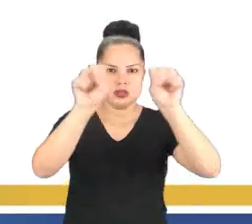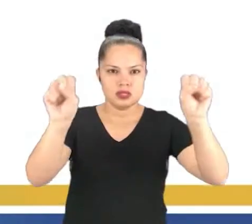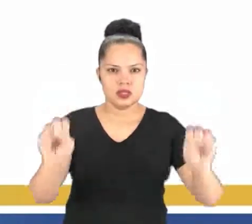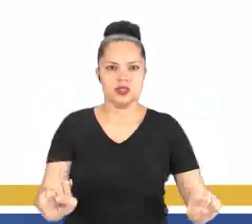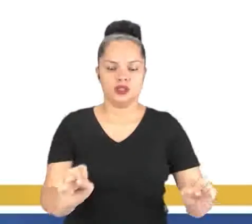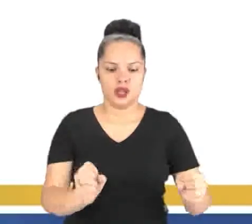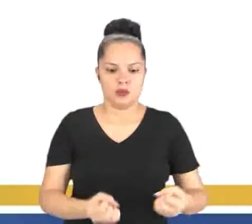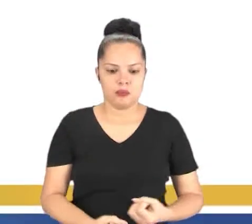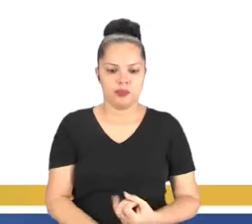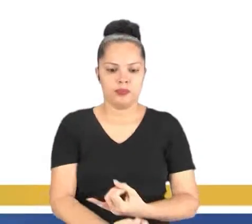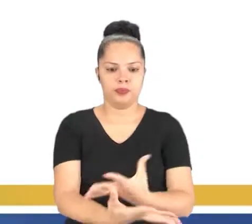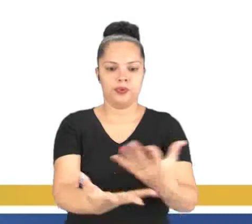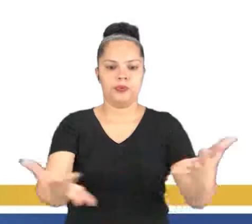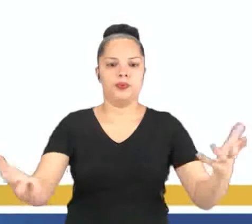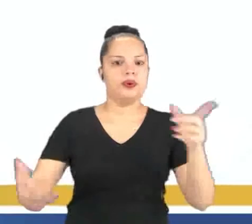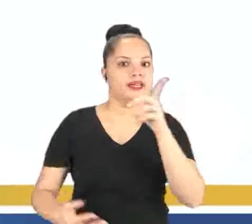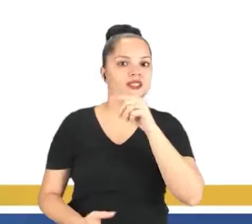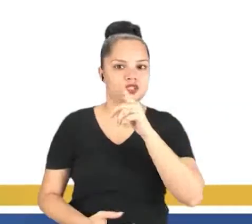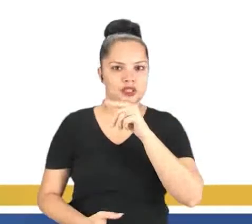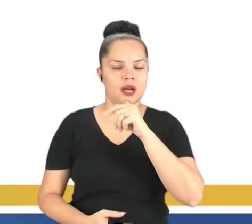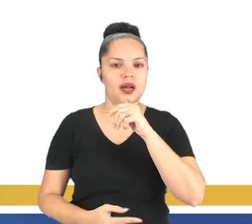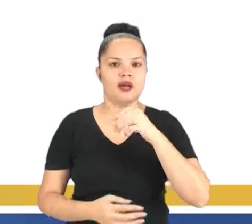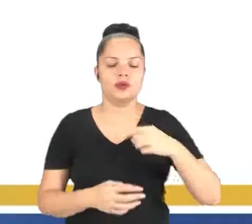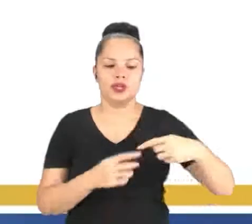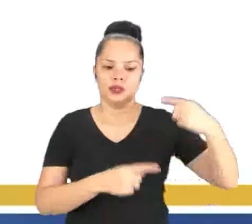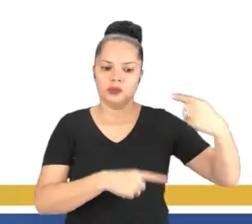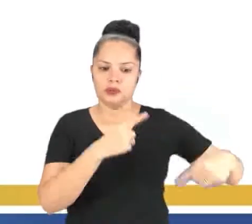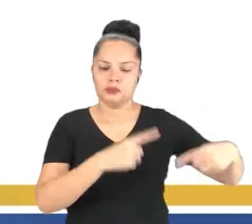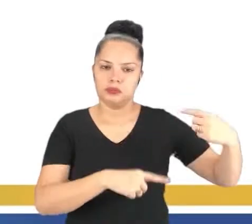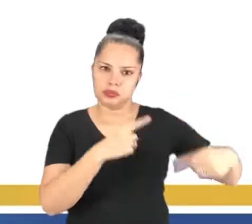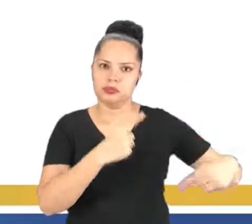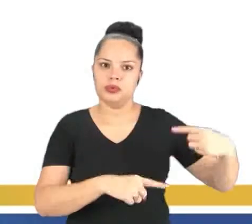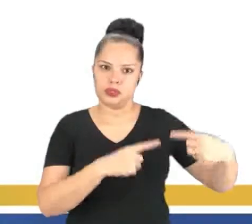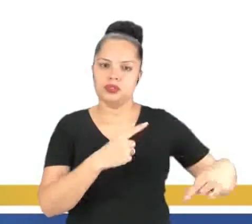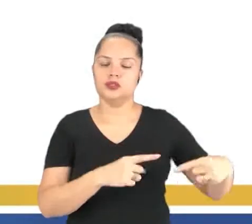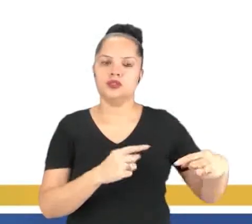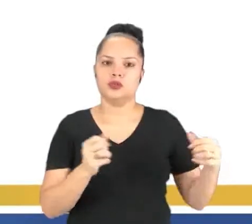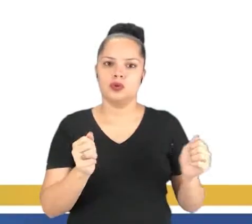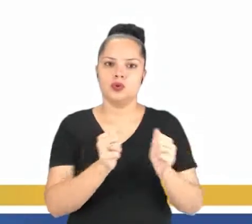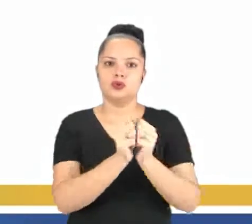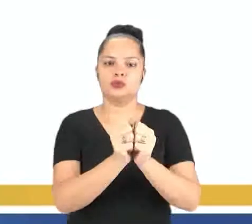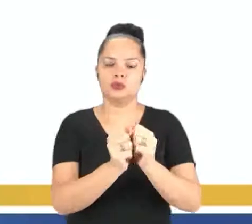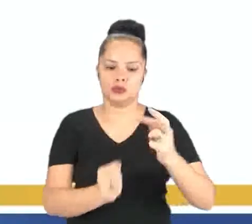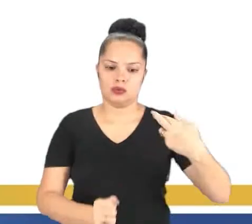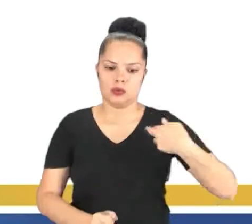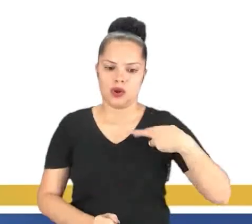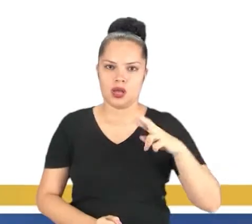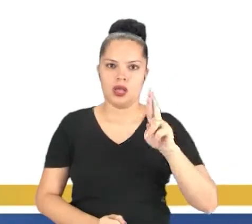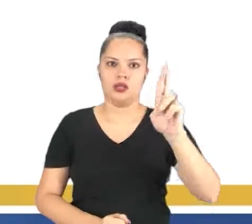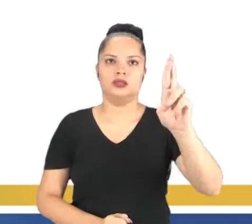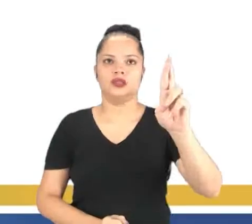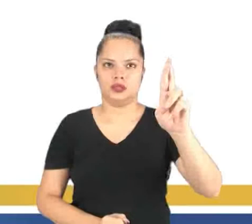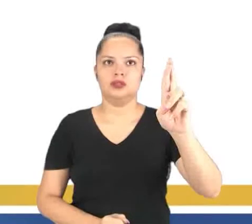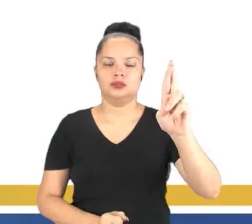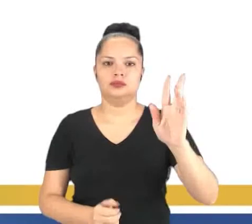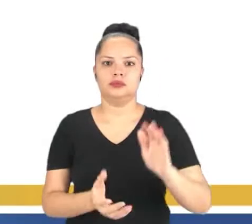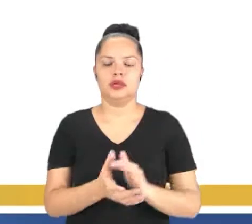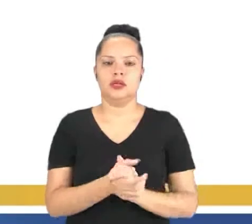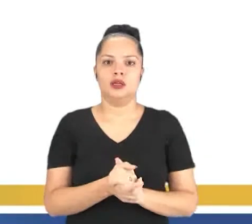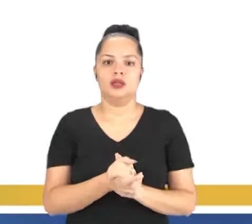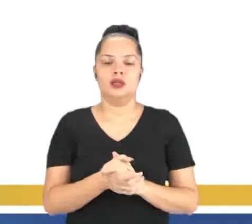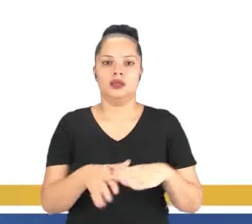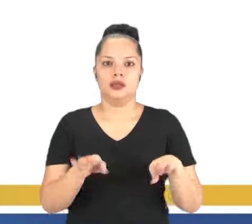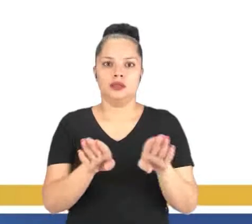irrigação e o poder político sustentado pela religião por isso ficaram conhecidos como teocracia de regado tá